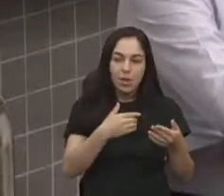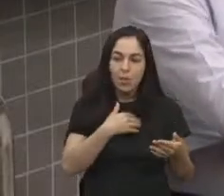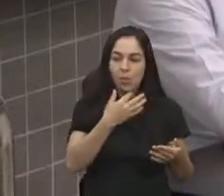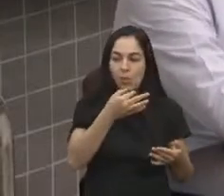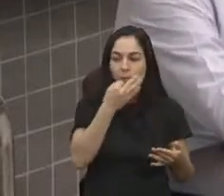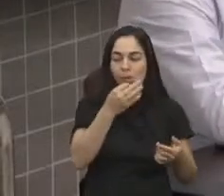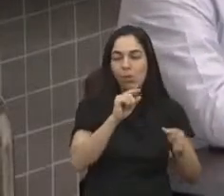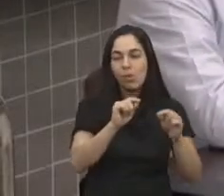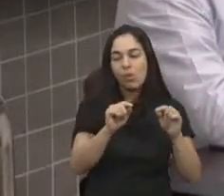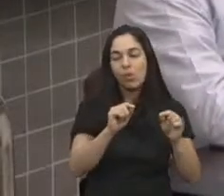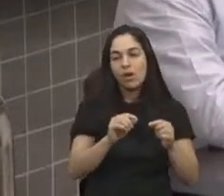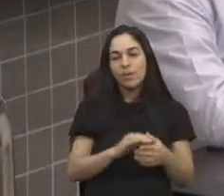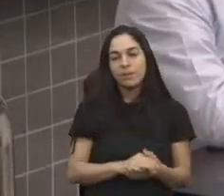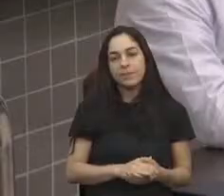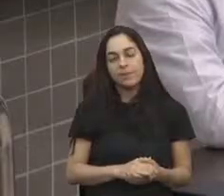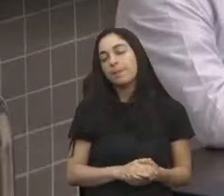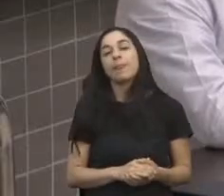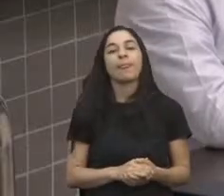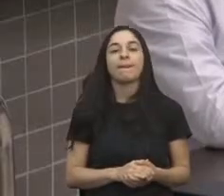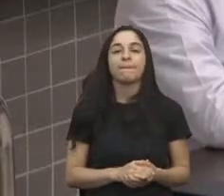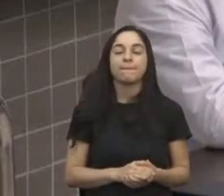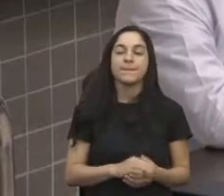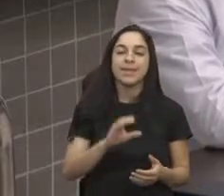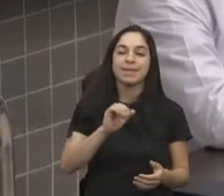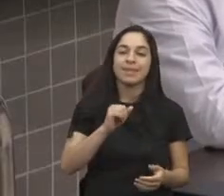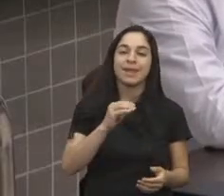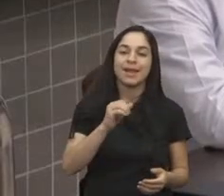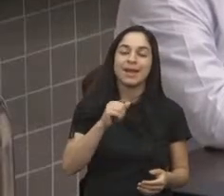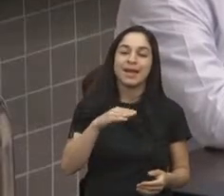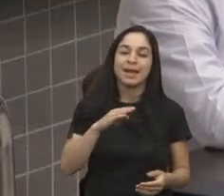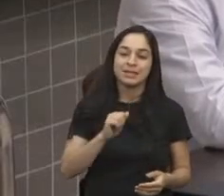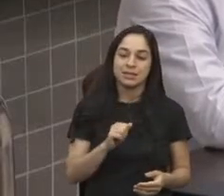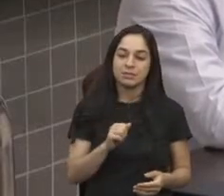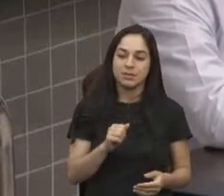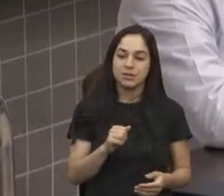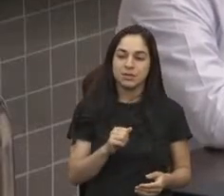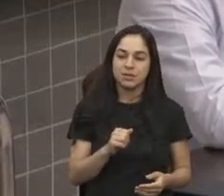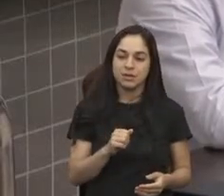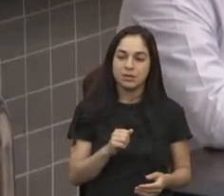pouquinho, com relação à caçamba ficar... Seu Farni,